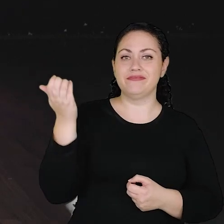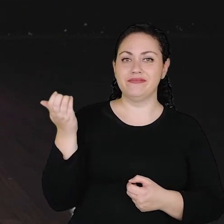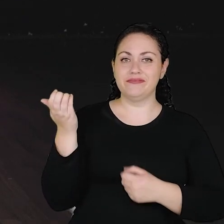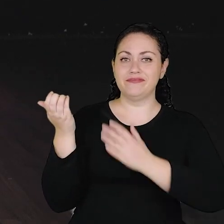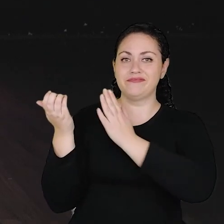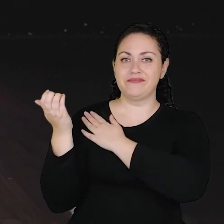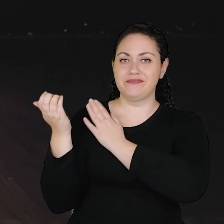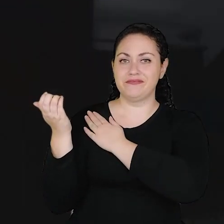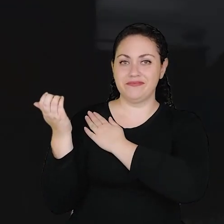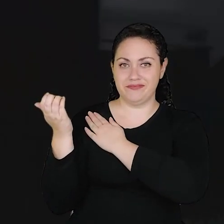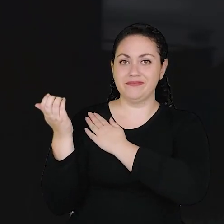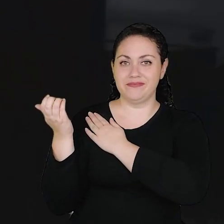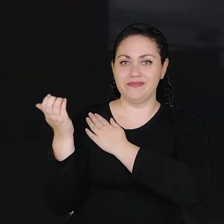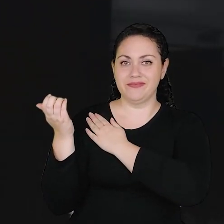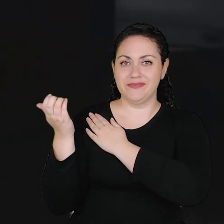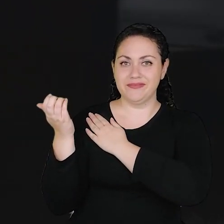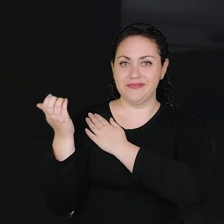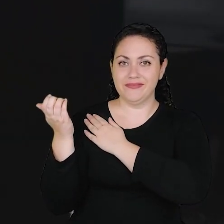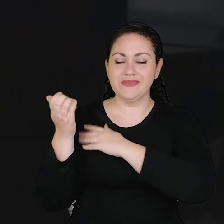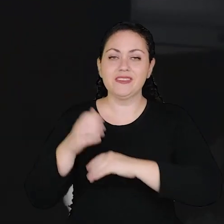e levamos para o ombro.